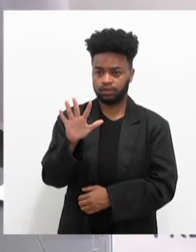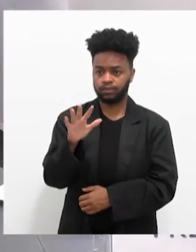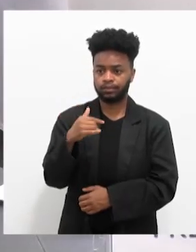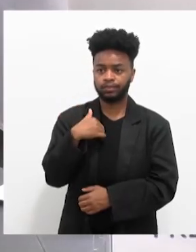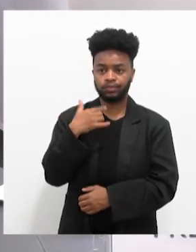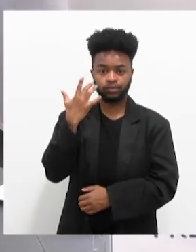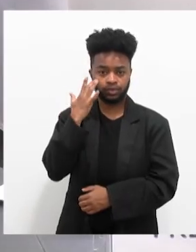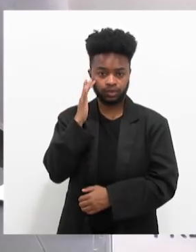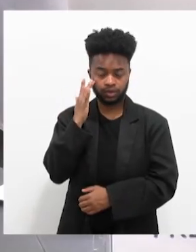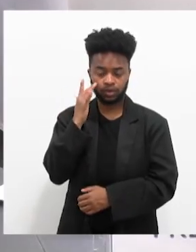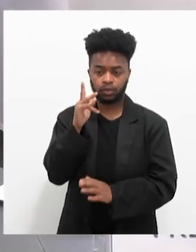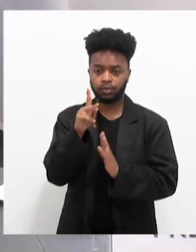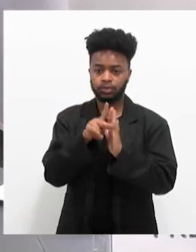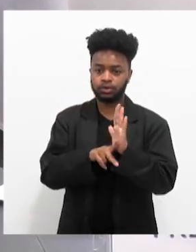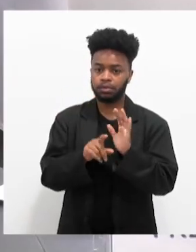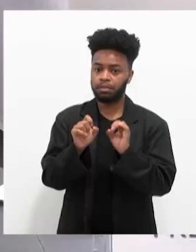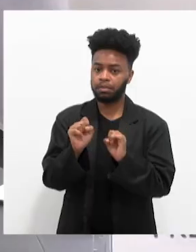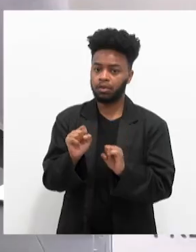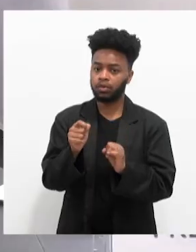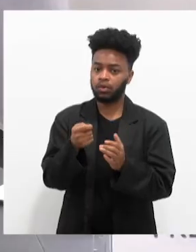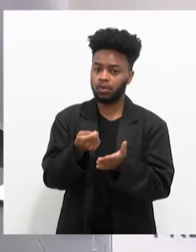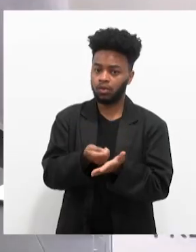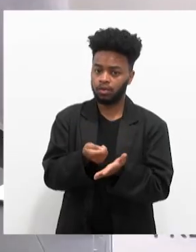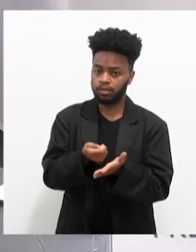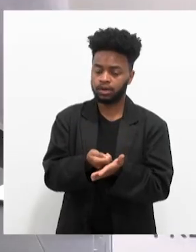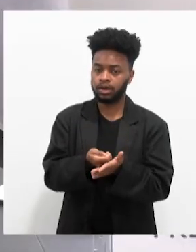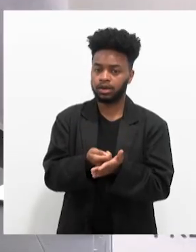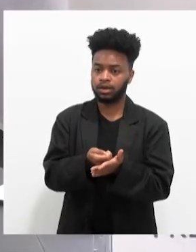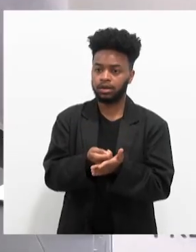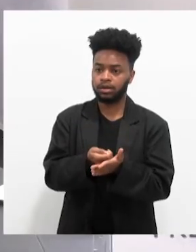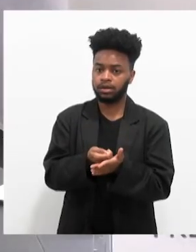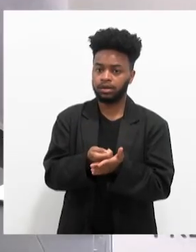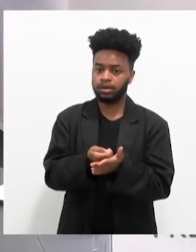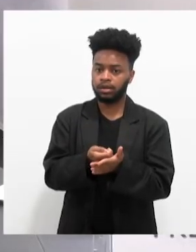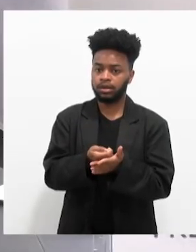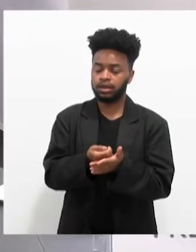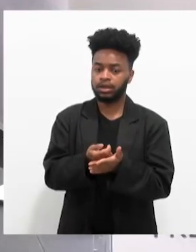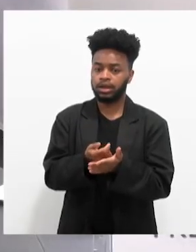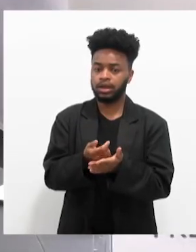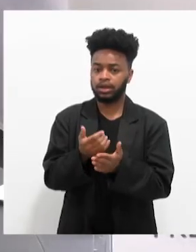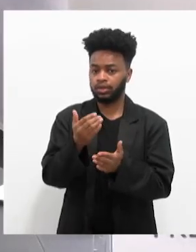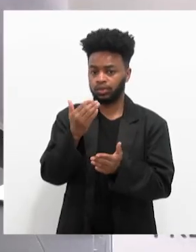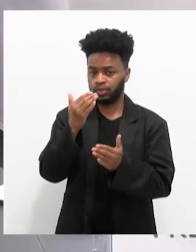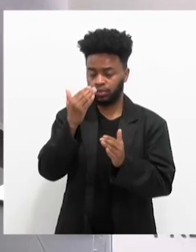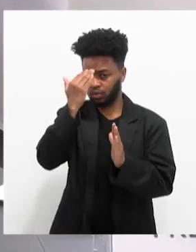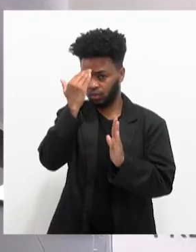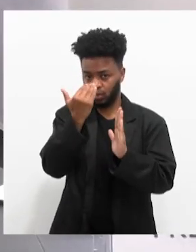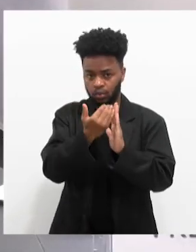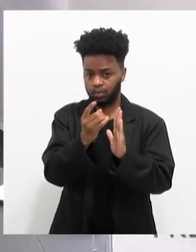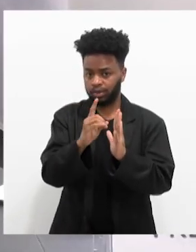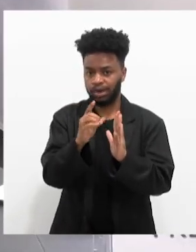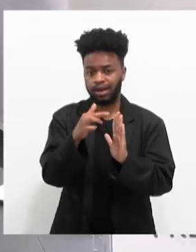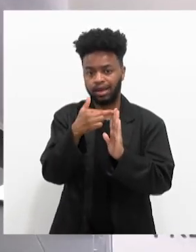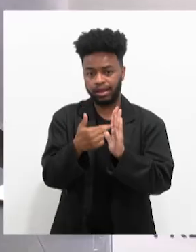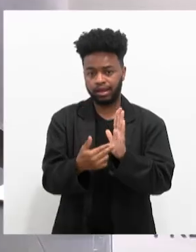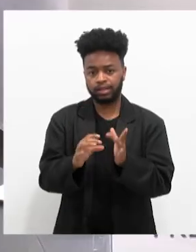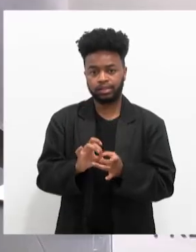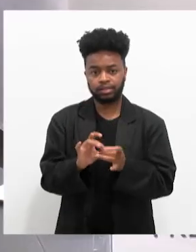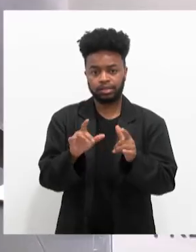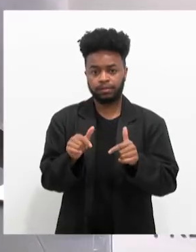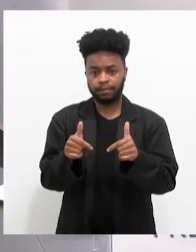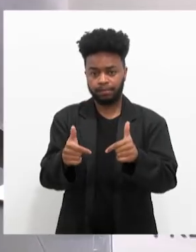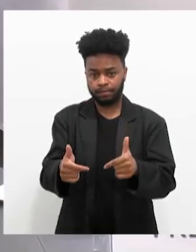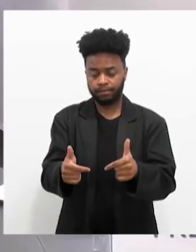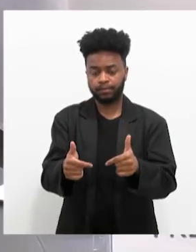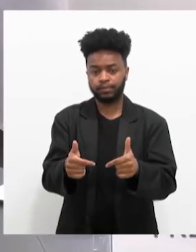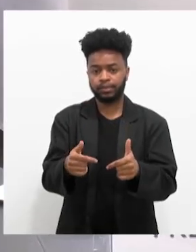Considero que o projeto pode impor restrições ao princípio consagrado pela Constituição também da livre iniciativa, que seria aí